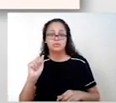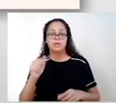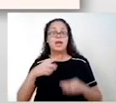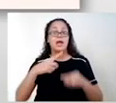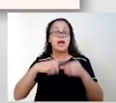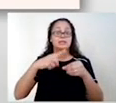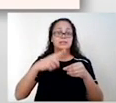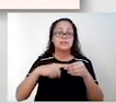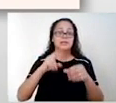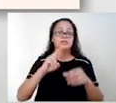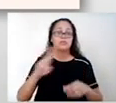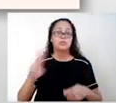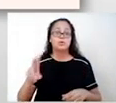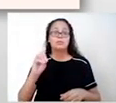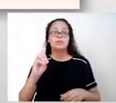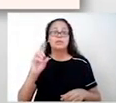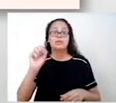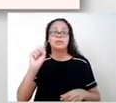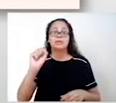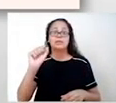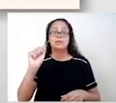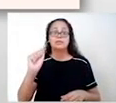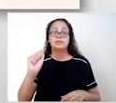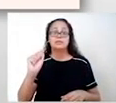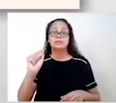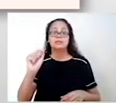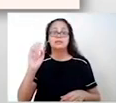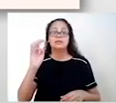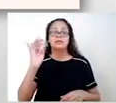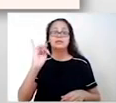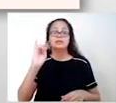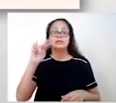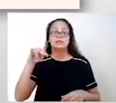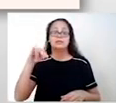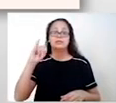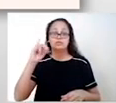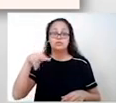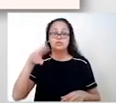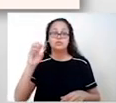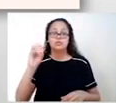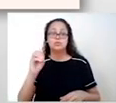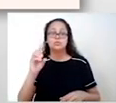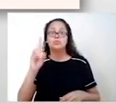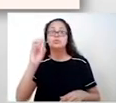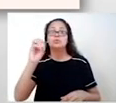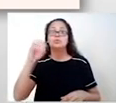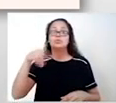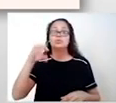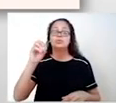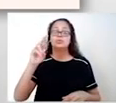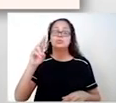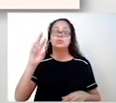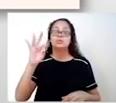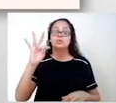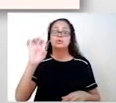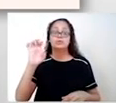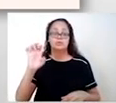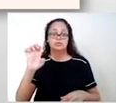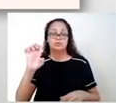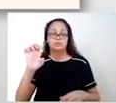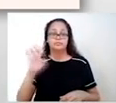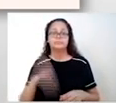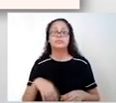Desatino do Norte. Isso mesmo, vocês entenderam certo. Desatino do Norte. Sonhando com o regresso do pai, que se